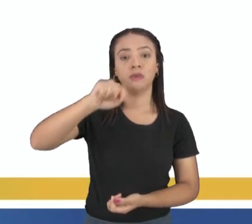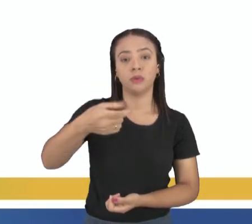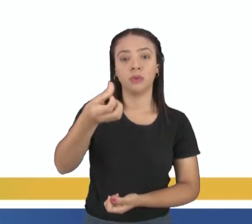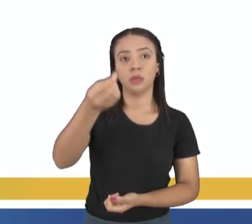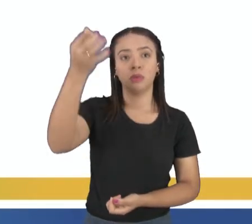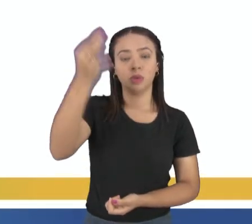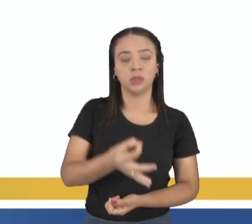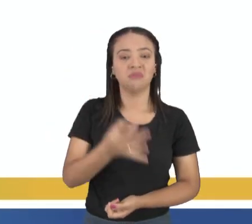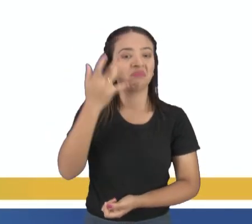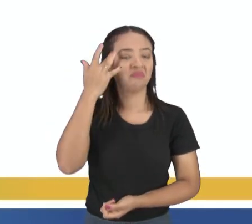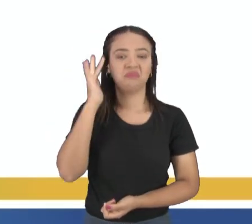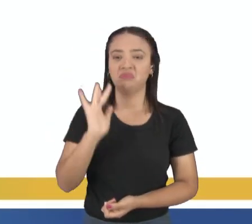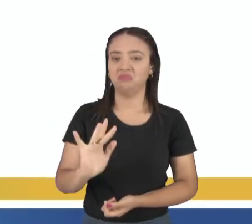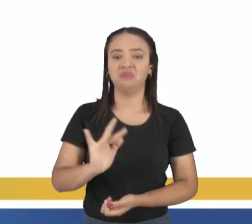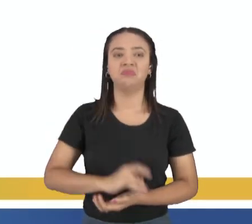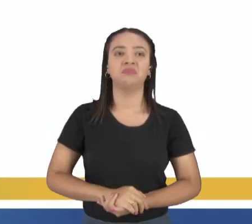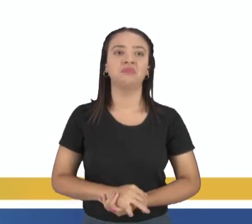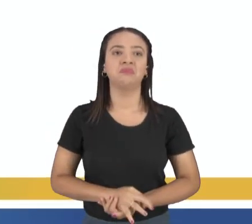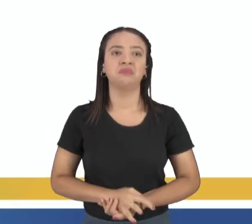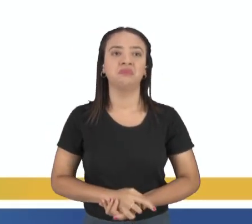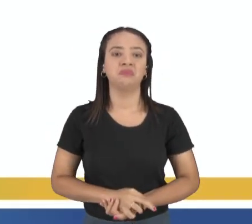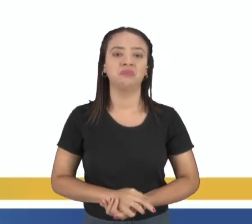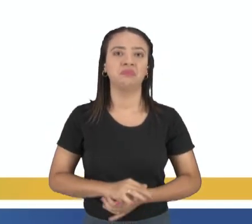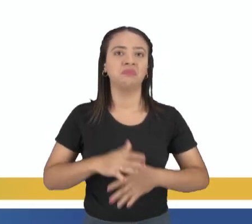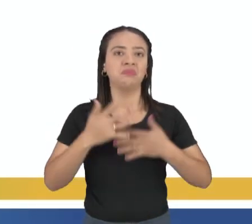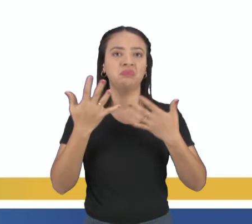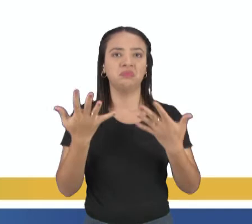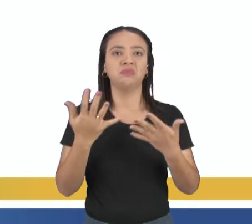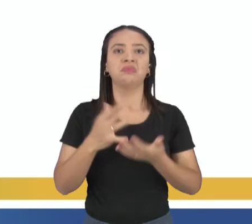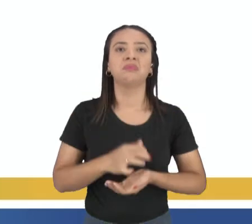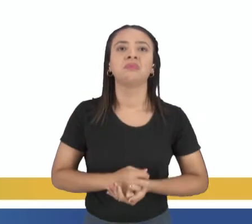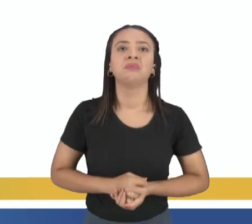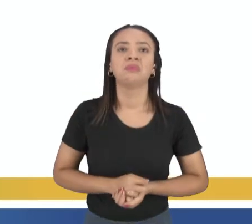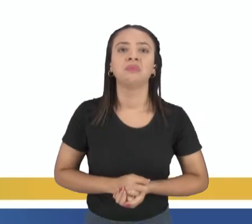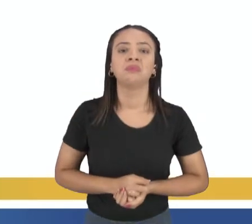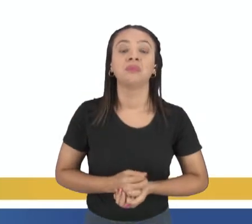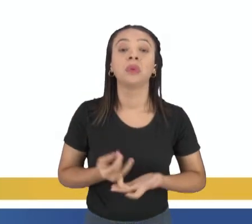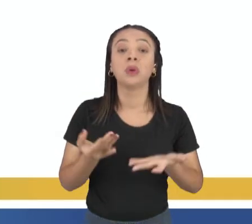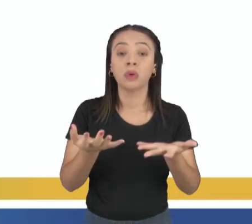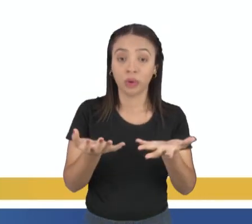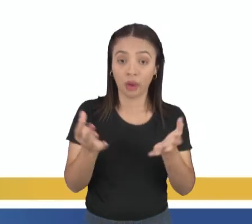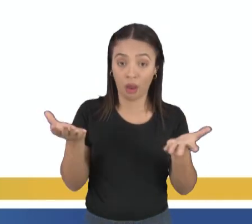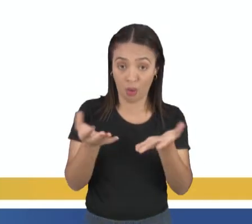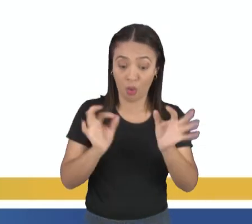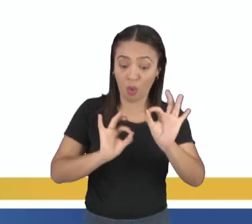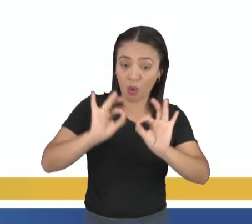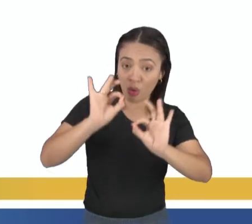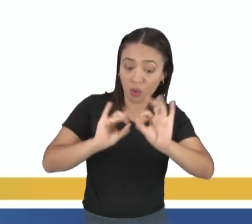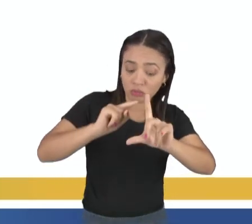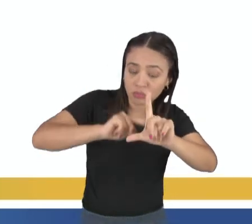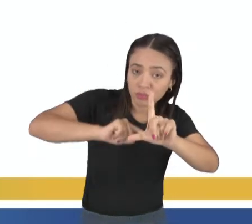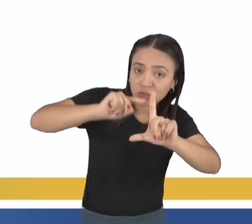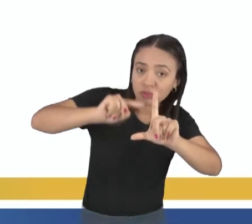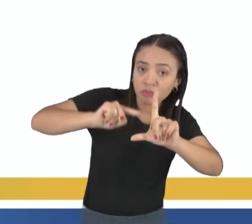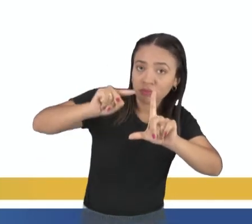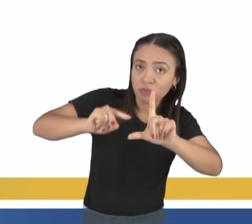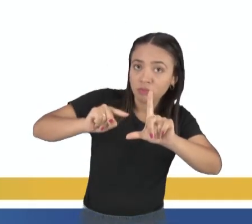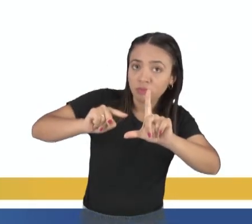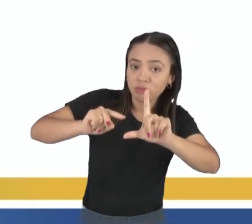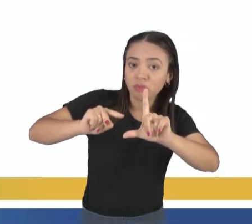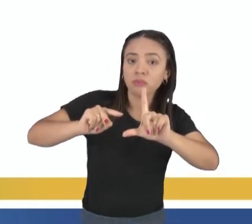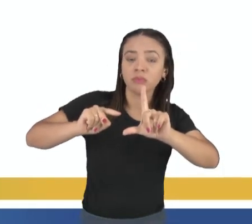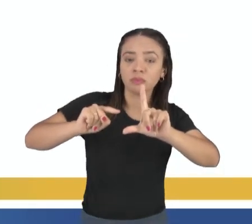ainda, 17,6%. O que eu quero fazer aqui? Eu quero fazer um gráfico, agora eu quero fazer um gráfico de